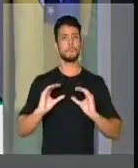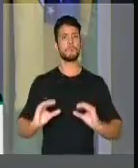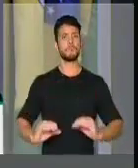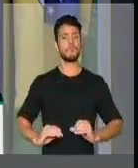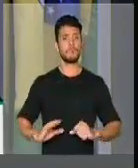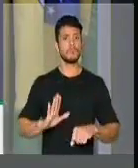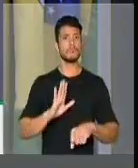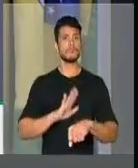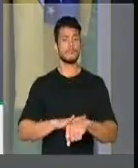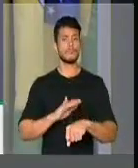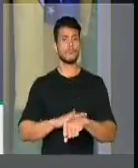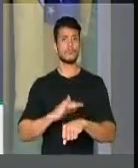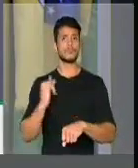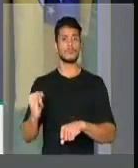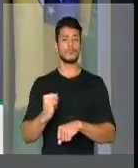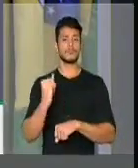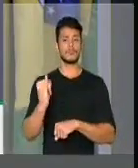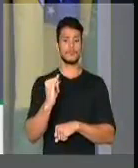momento tempestuoso do Brasil,